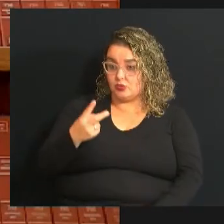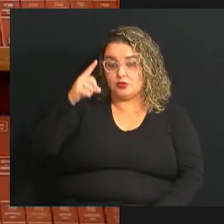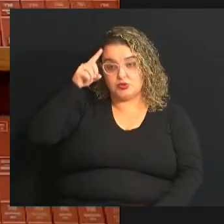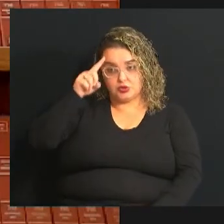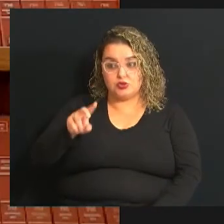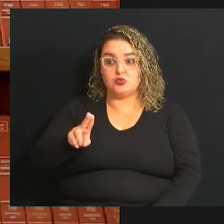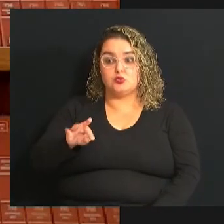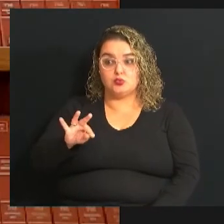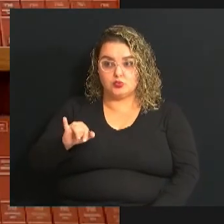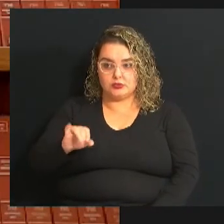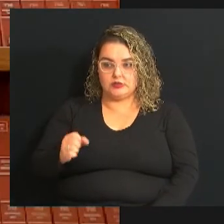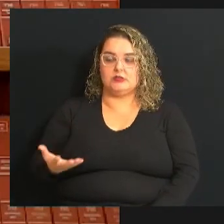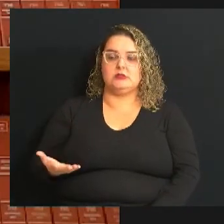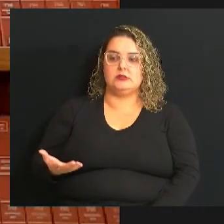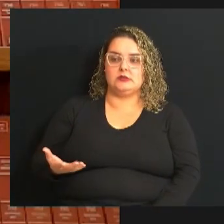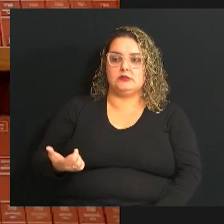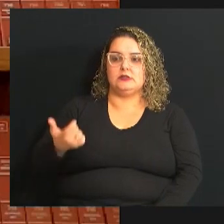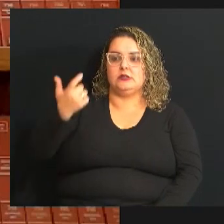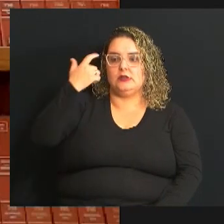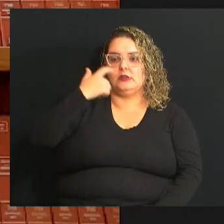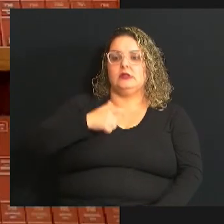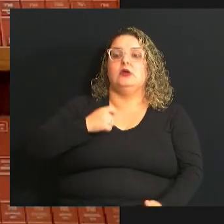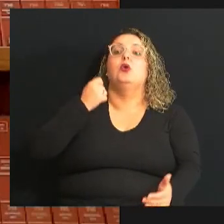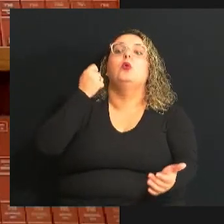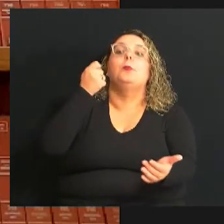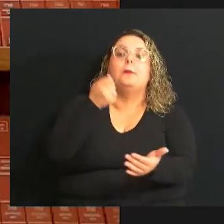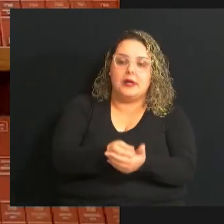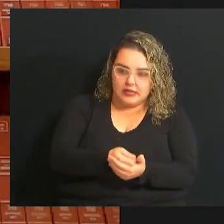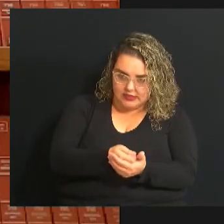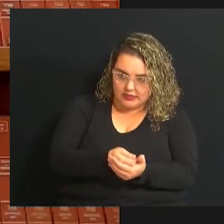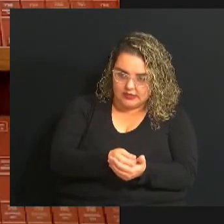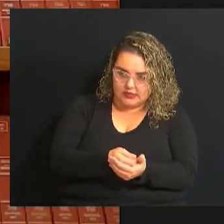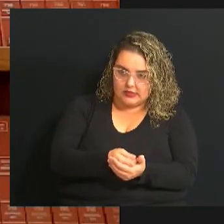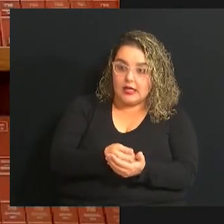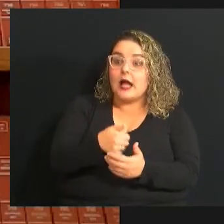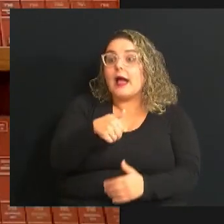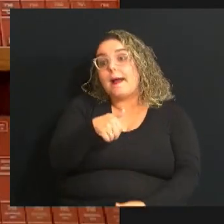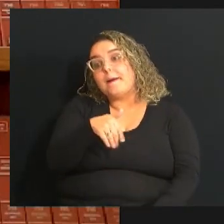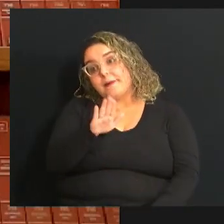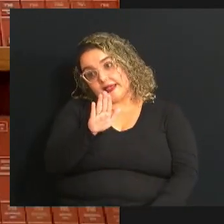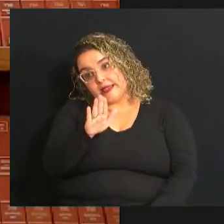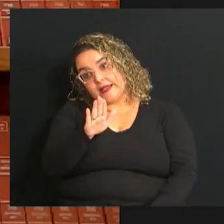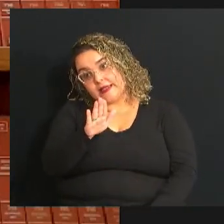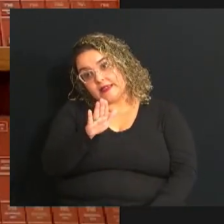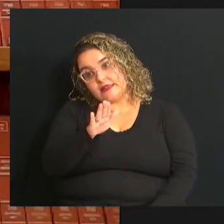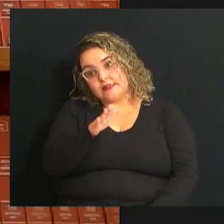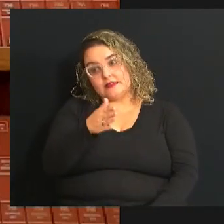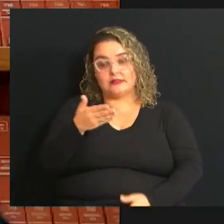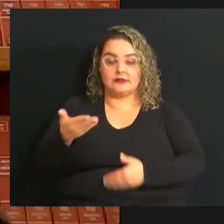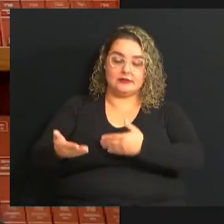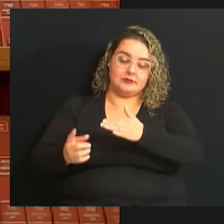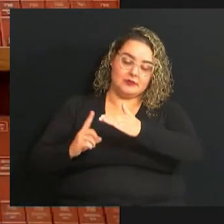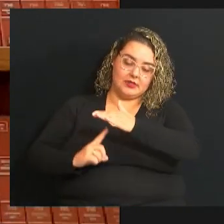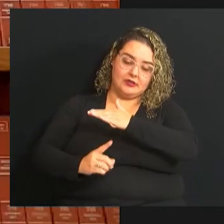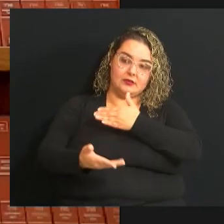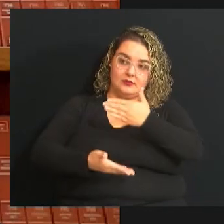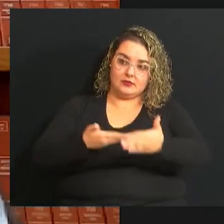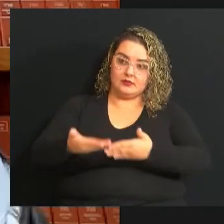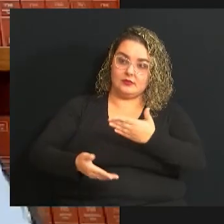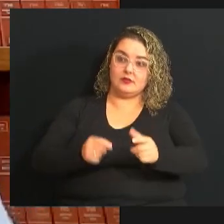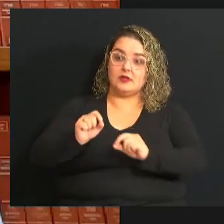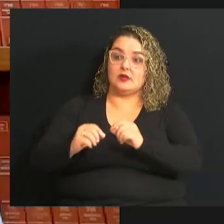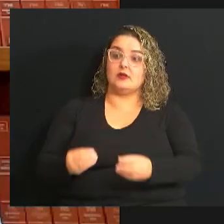A recomendação já está valendo. Então, para você que já está aí se preparando, então, para ir assistir aos jogos da Copa, a gente